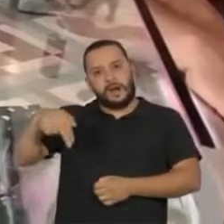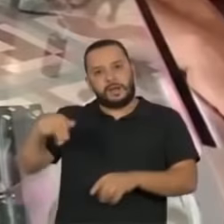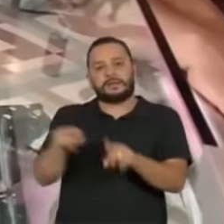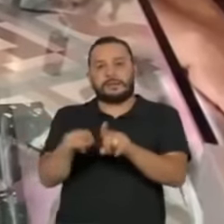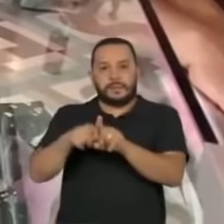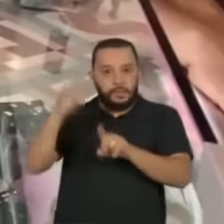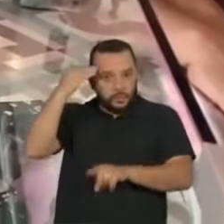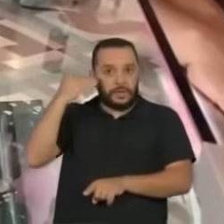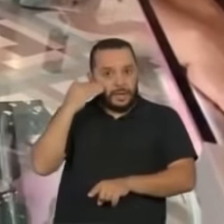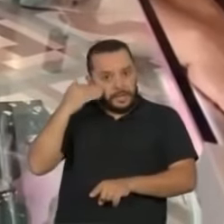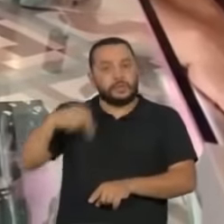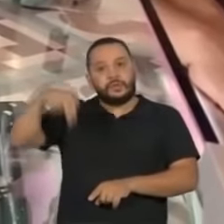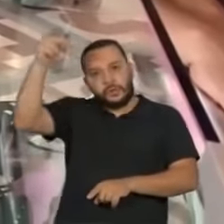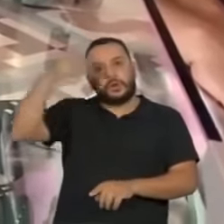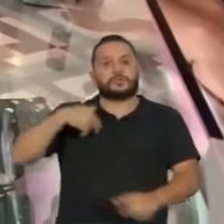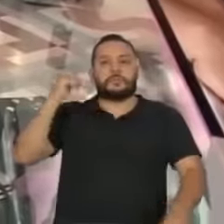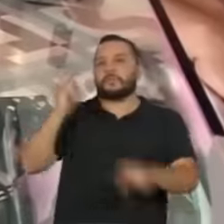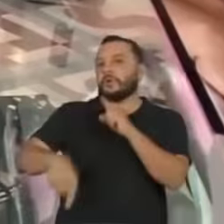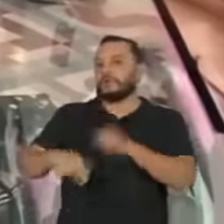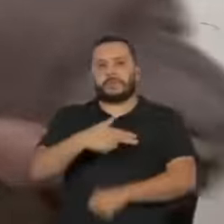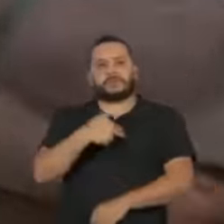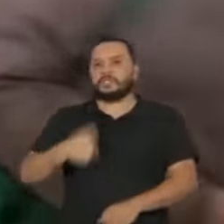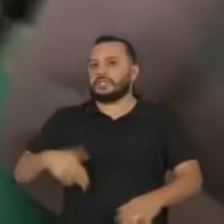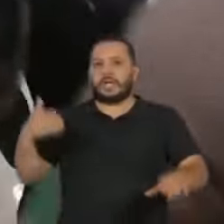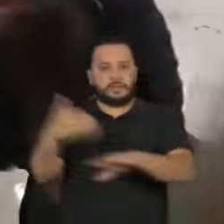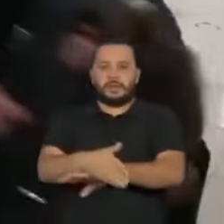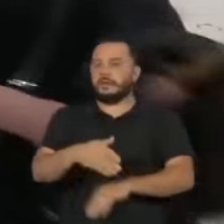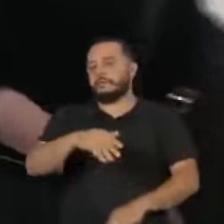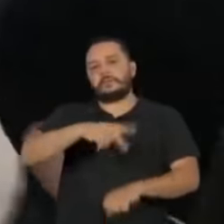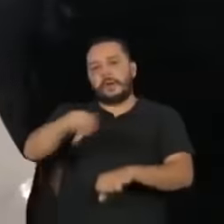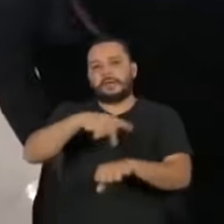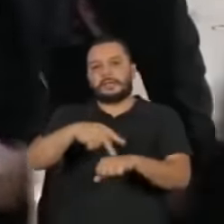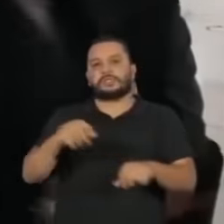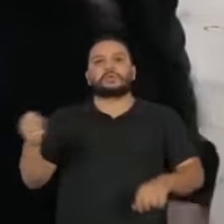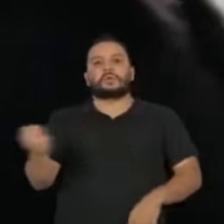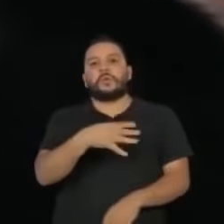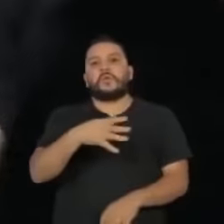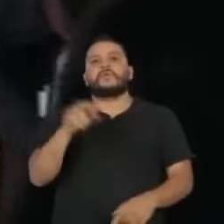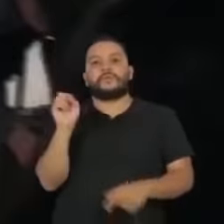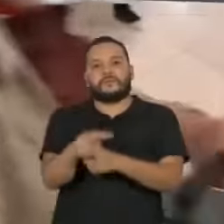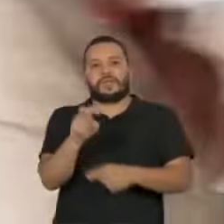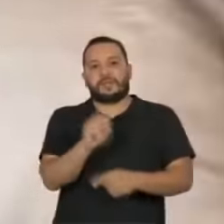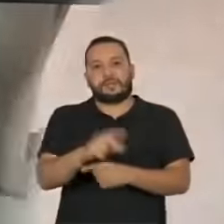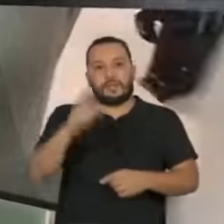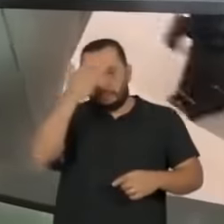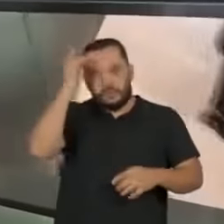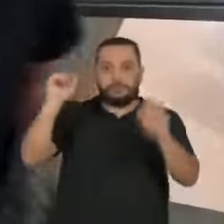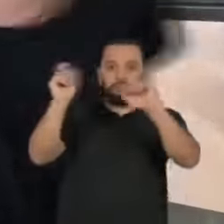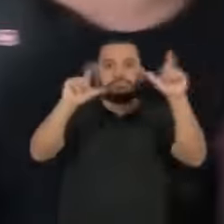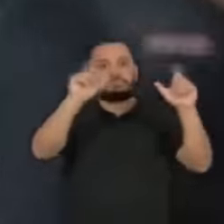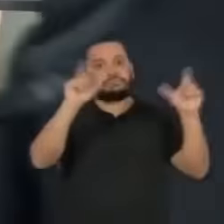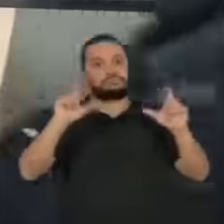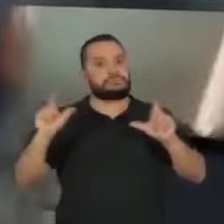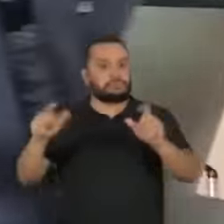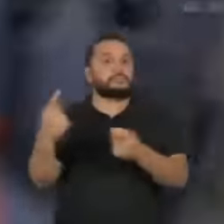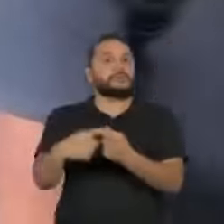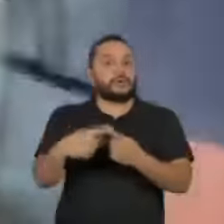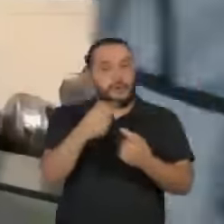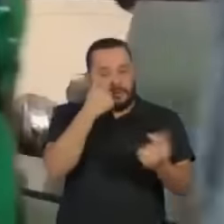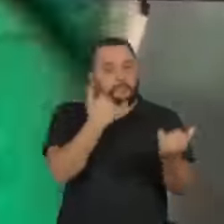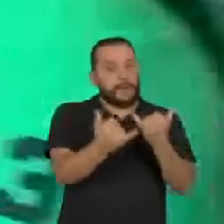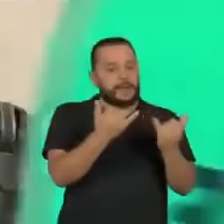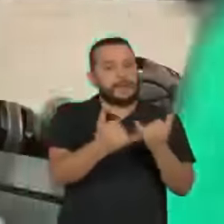Norte, que impediu a entrada de chineses no país. O novo vírus tem provocado muito alarme pela semelhança com o vírus da